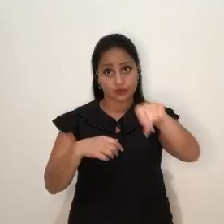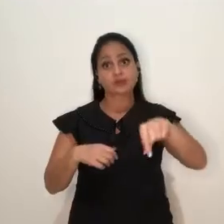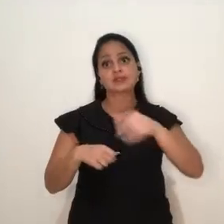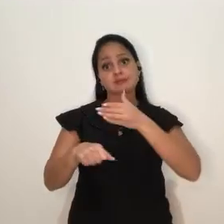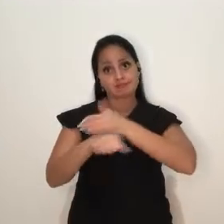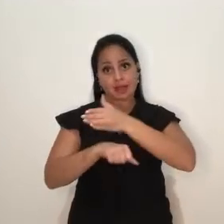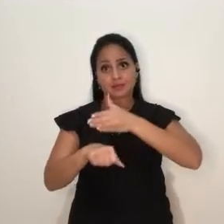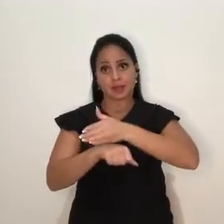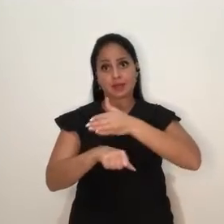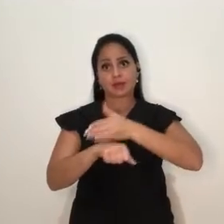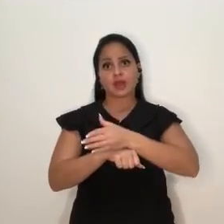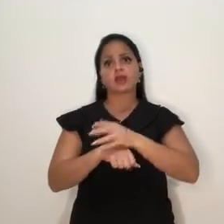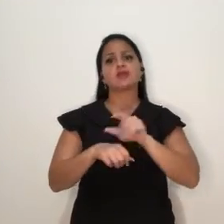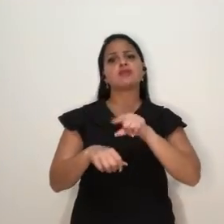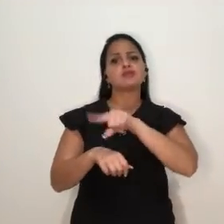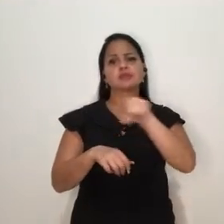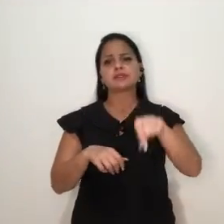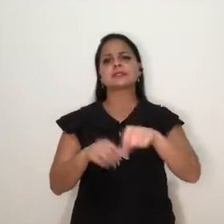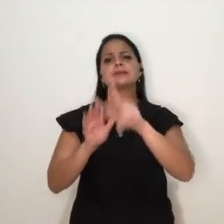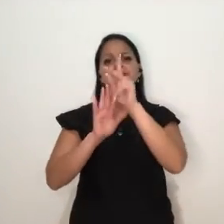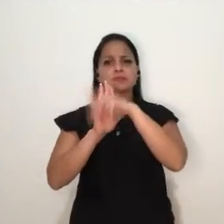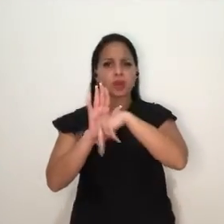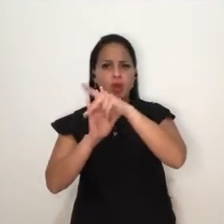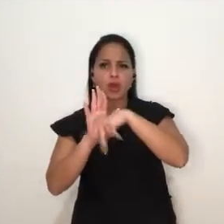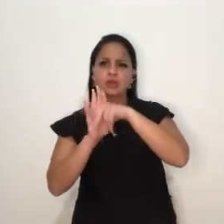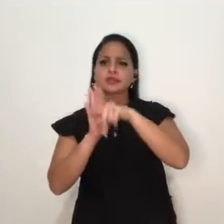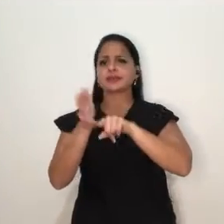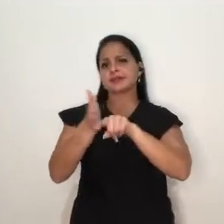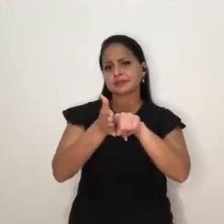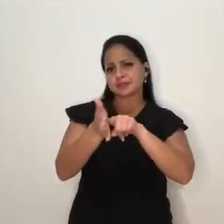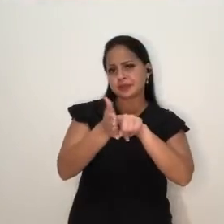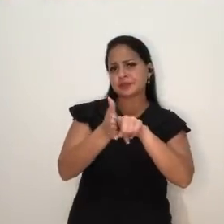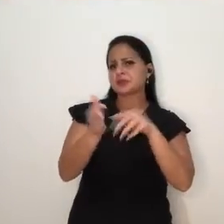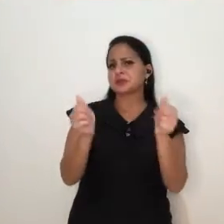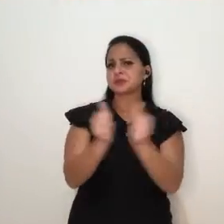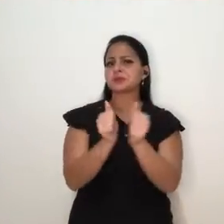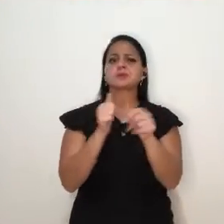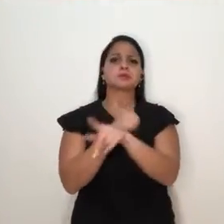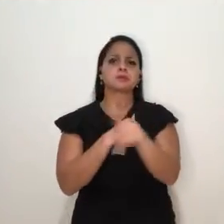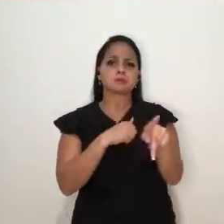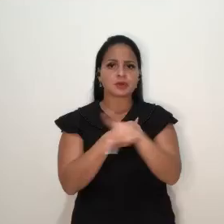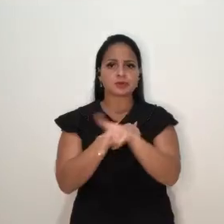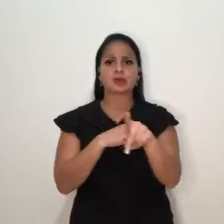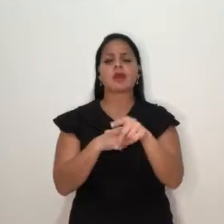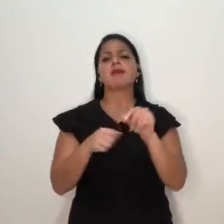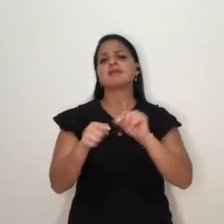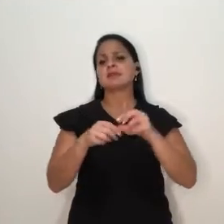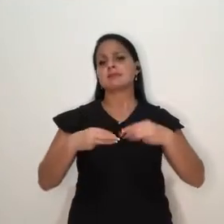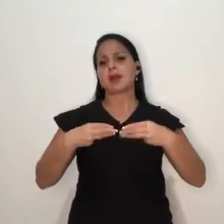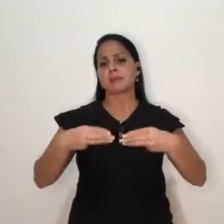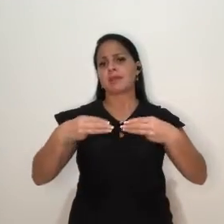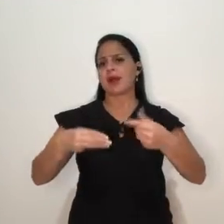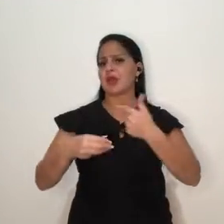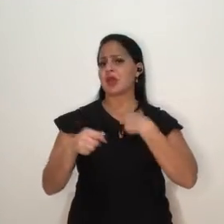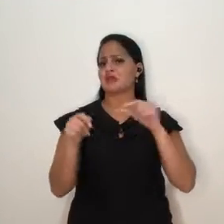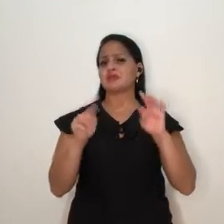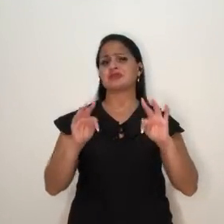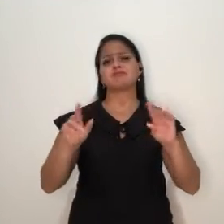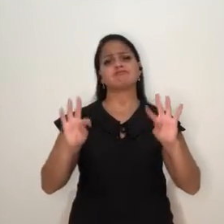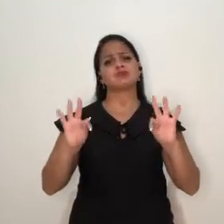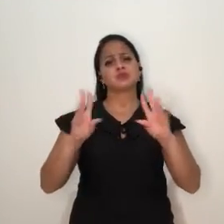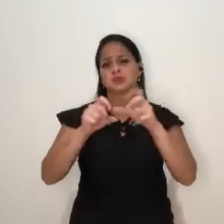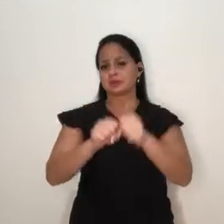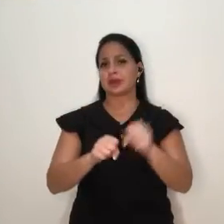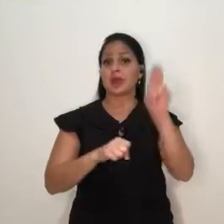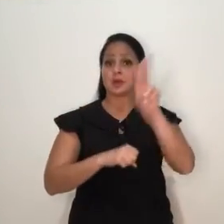de pesquisa com o professor, fazer monitoria, e eu fiz tudo isso. Lá era uma universidade que tinha muito projeto, então eu entrei em quase